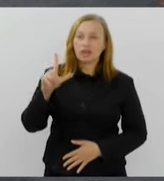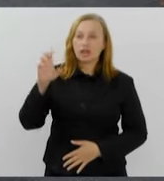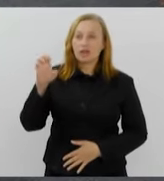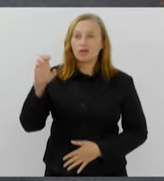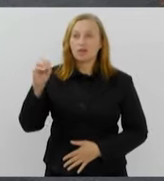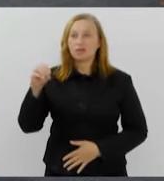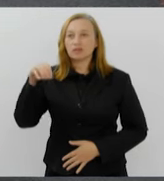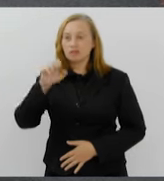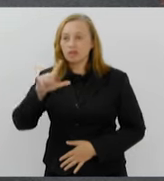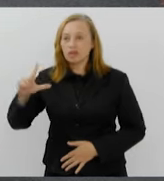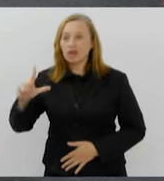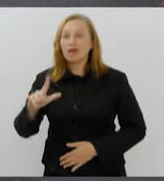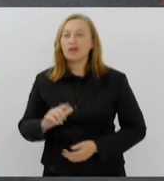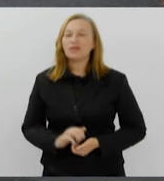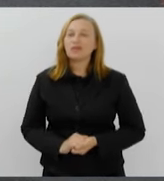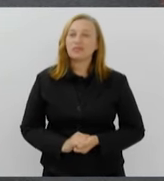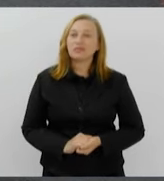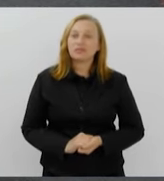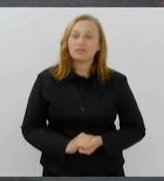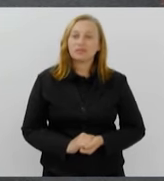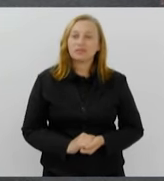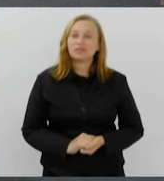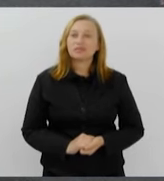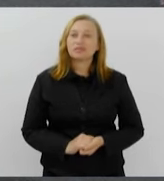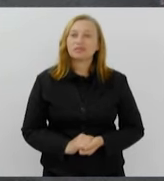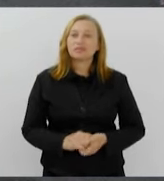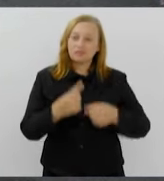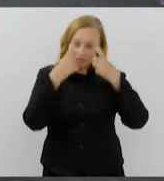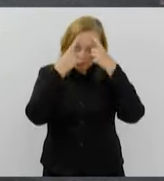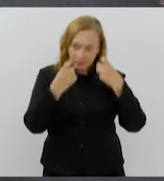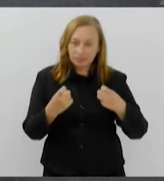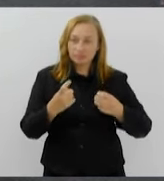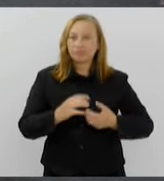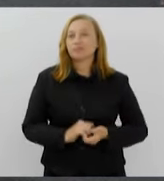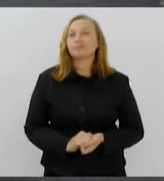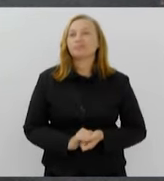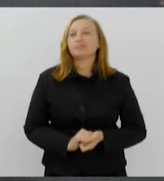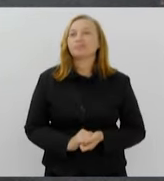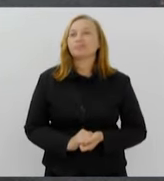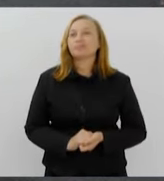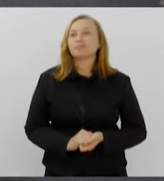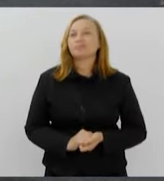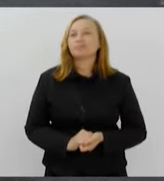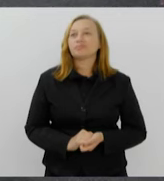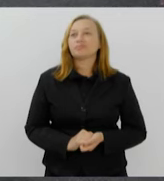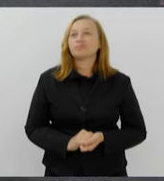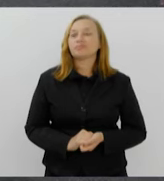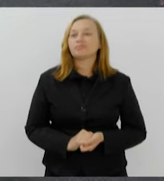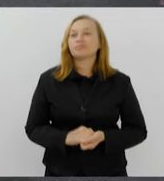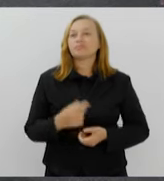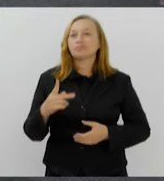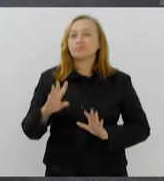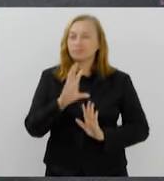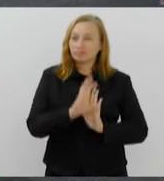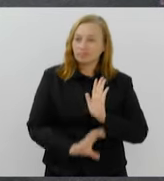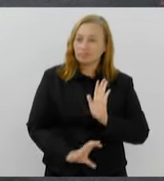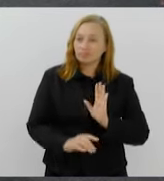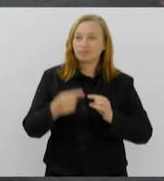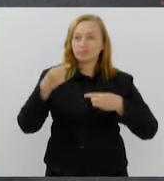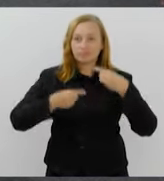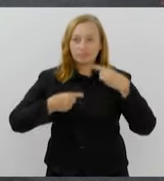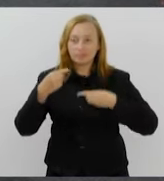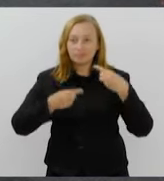vários outros episódios de truculência e violência que engrossam o seu currículo político